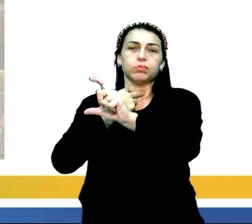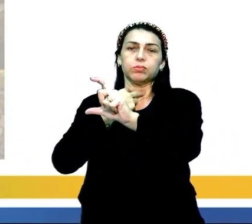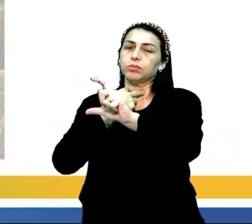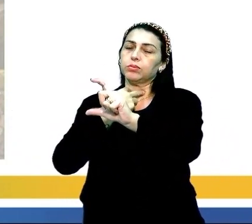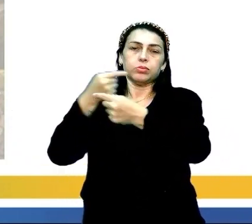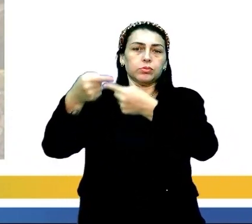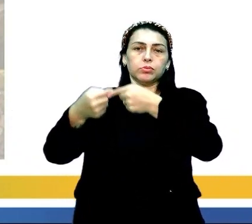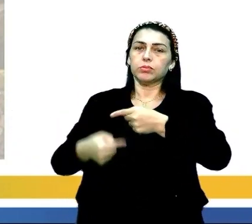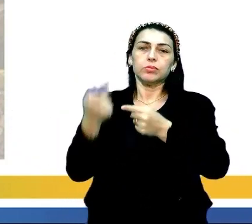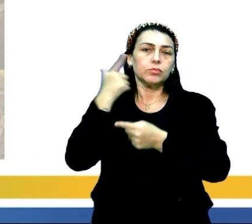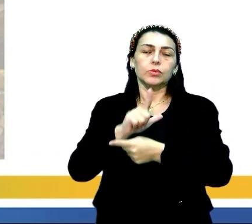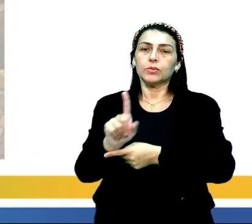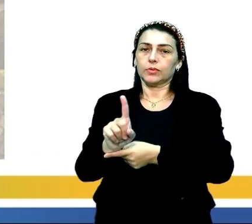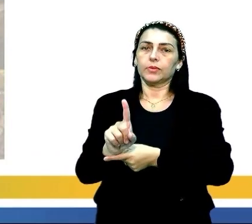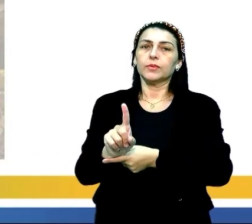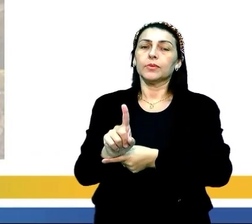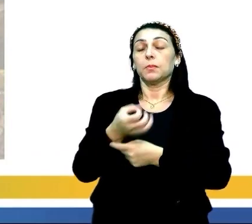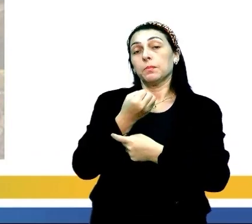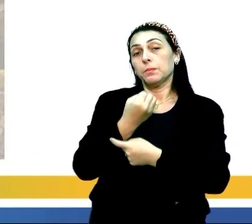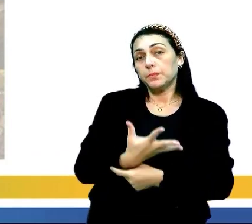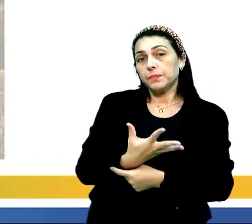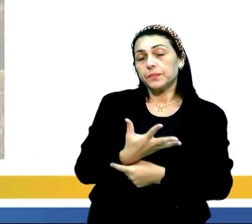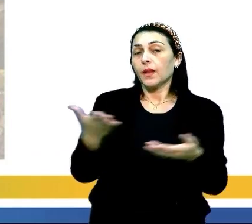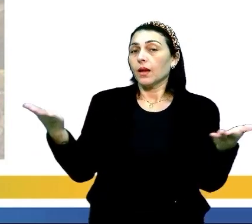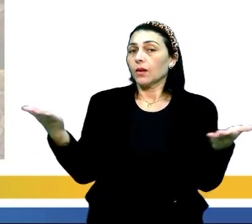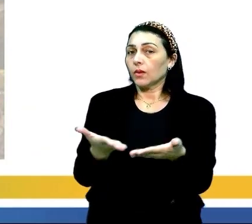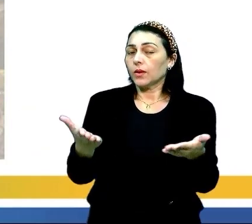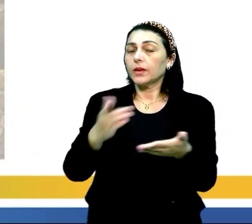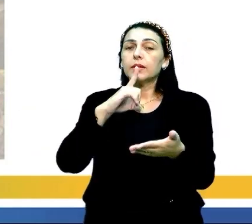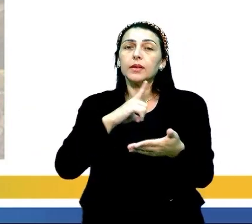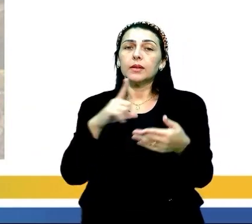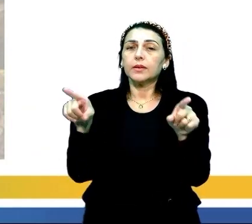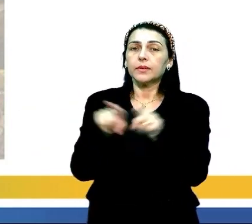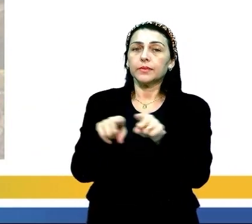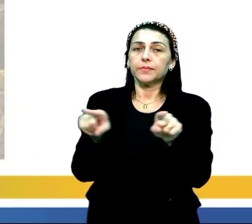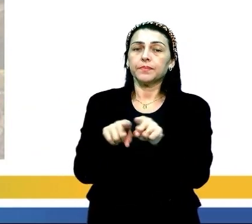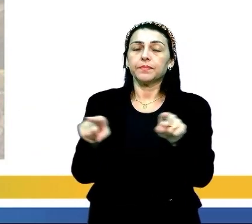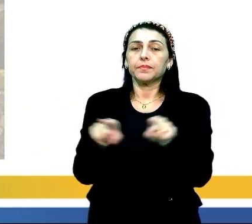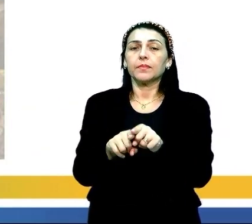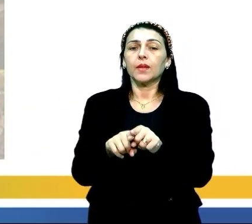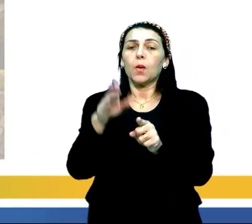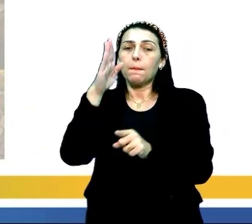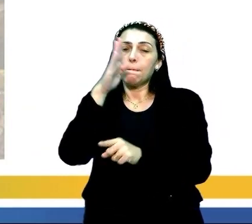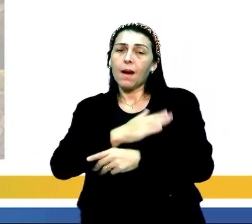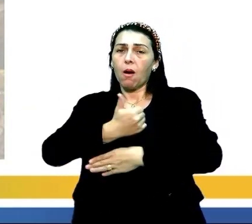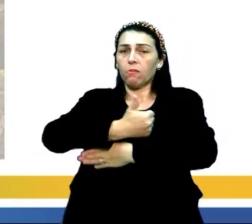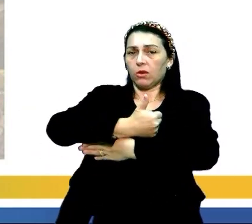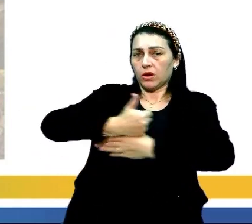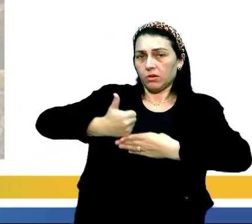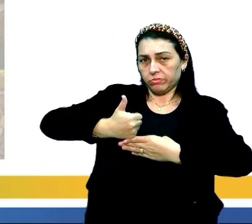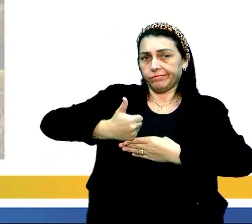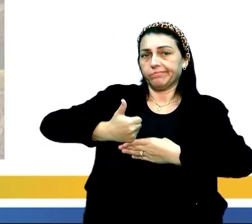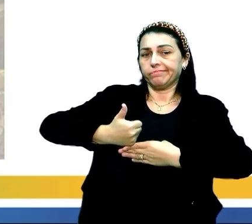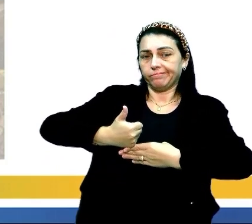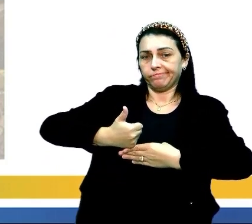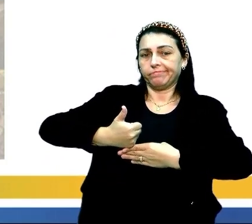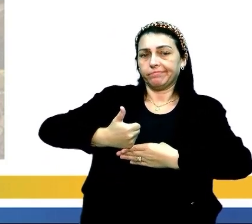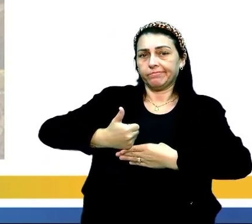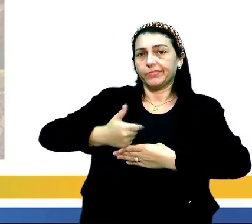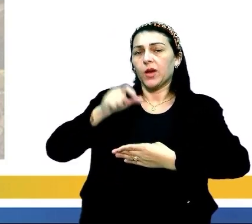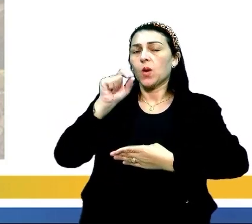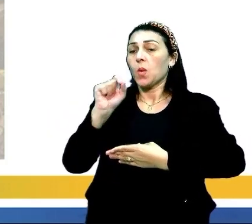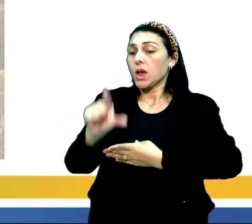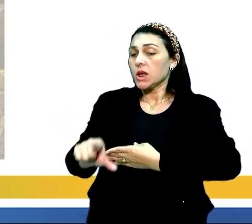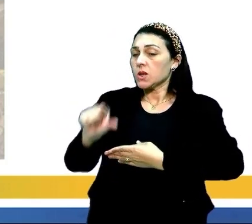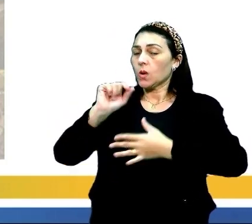lugar e colocar em outro. Bom, agora nós temos também o mal moral. O mal moral, ele é uma